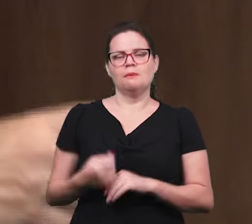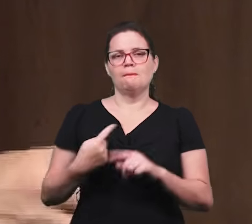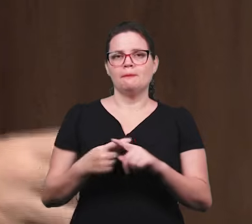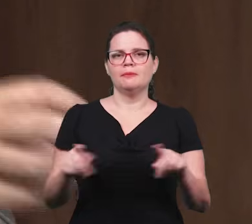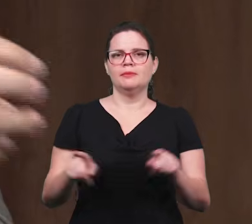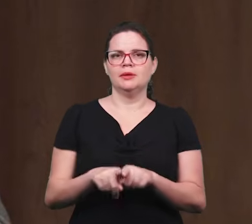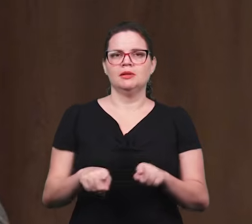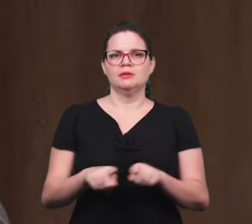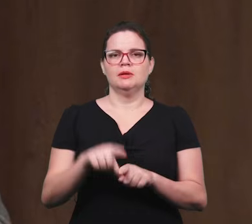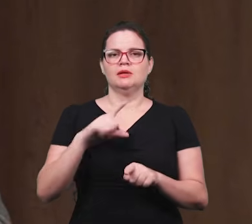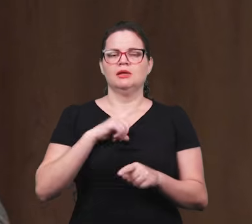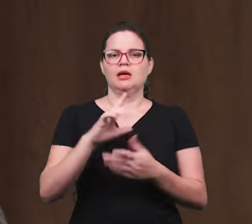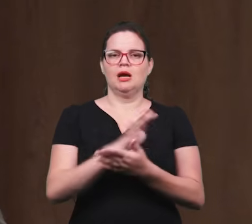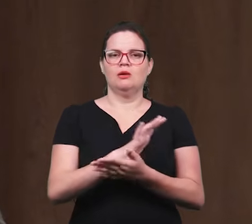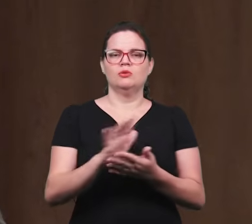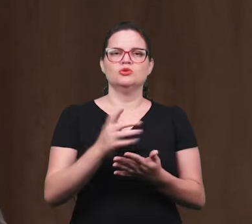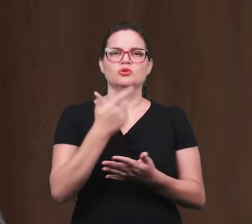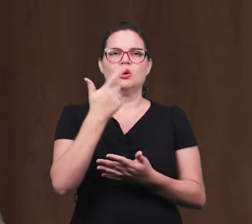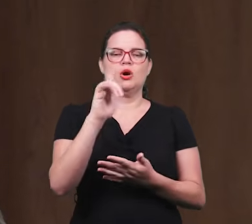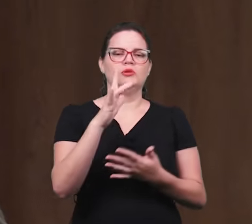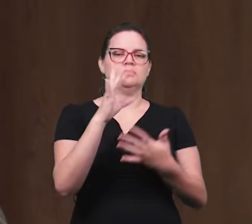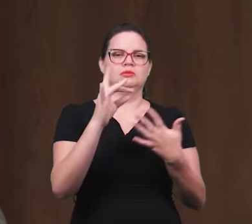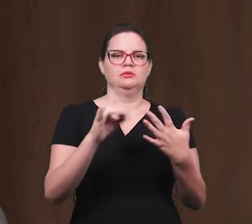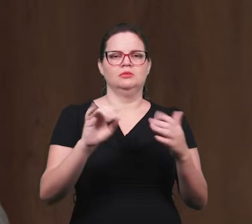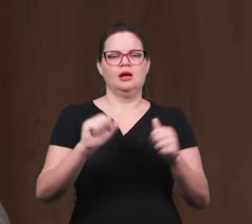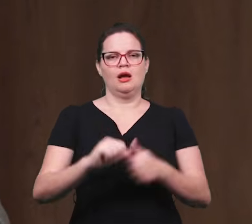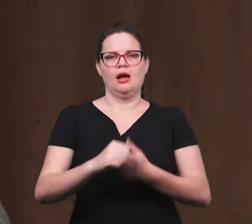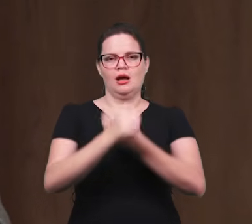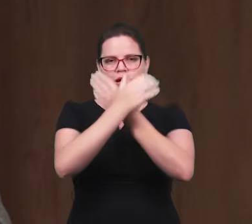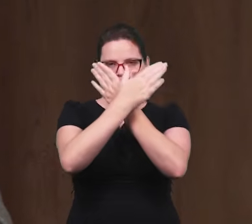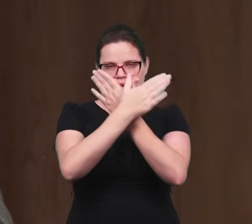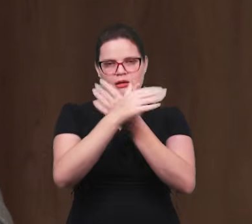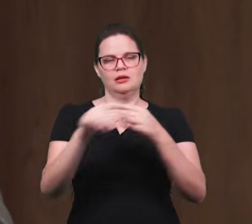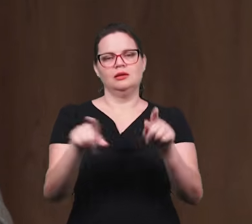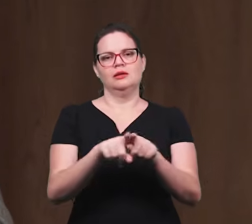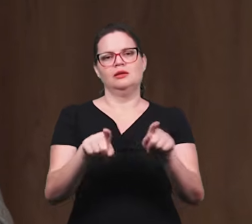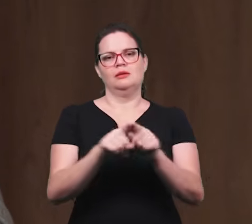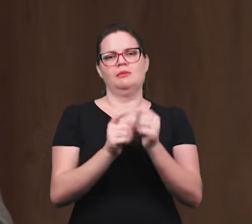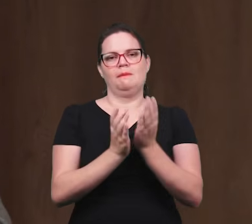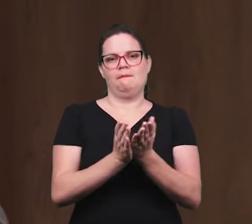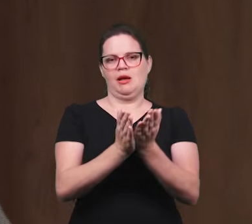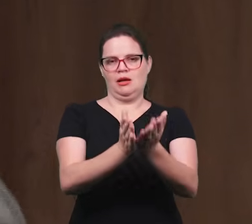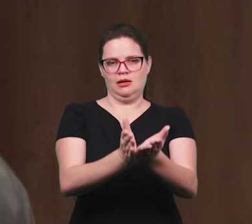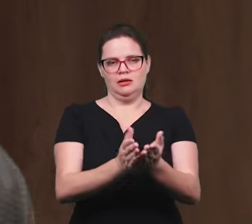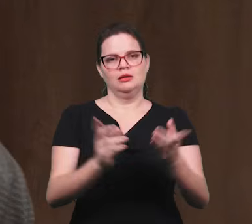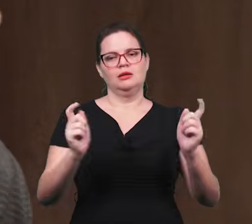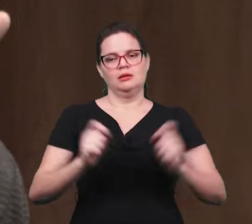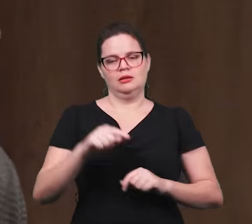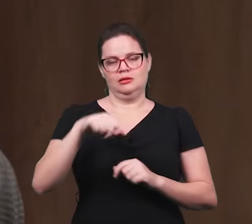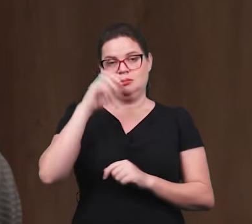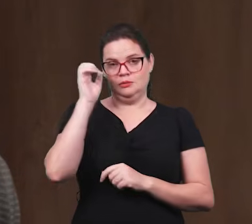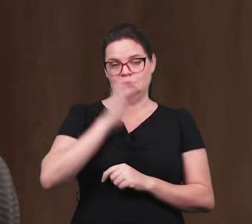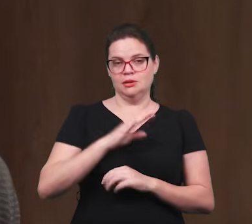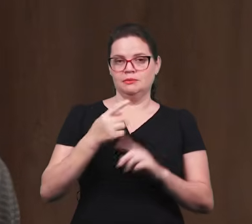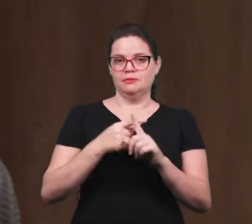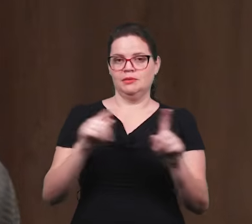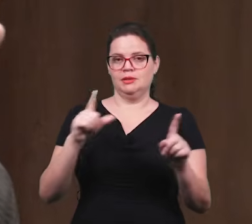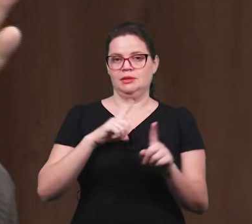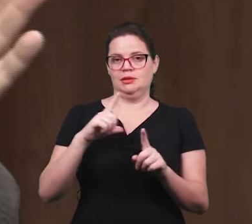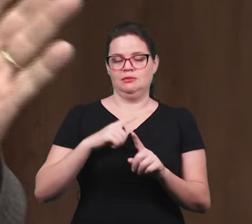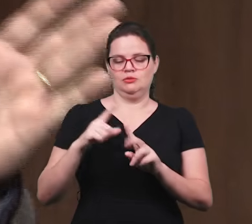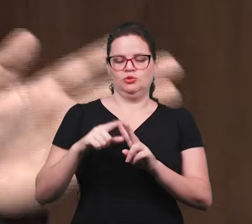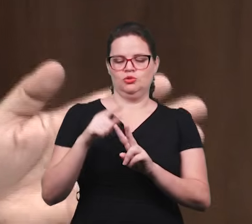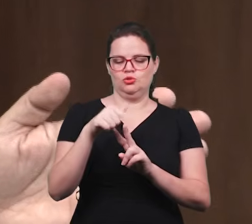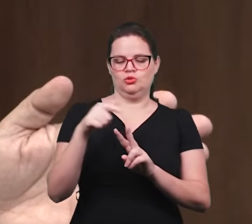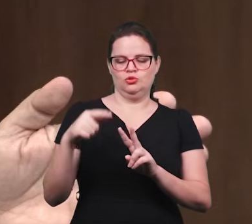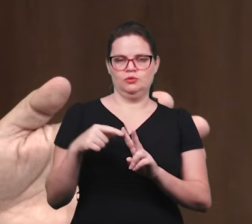também algumas peculiaridades semelhantes com a Força Aérea e com a Marinha do Brasil. Mas, como existem dois segmentos da carreira, a